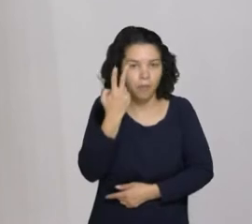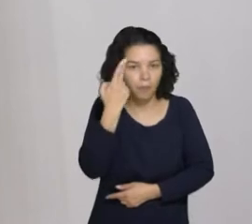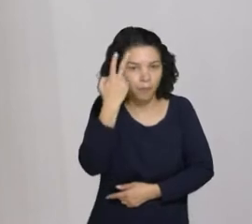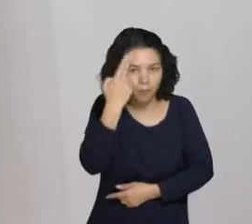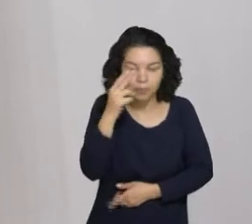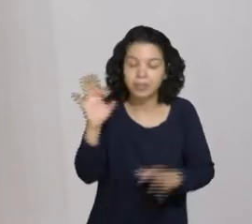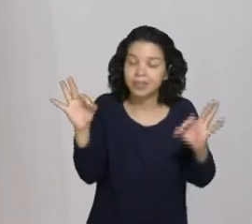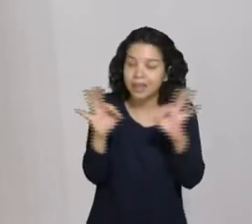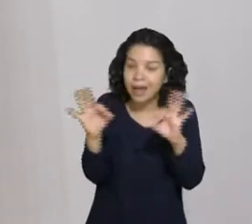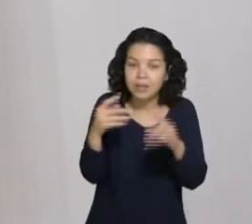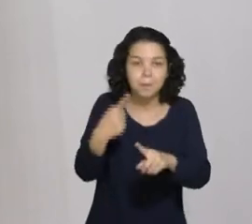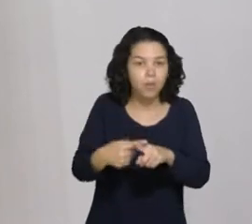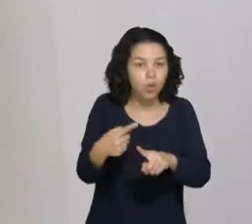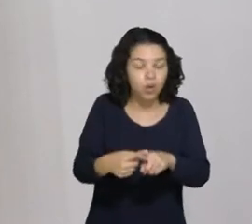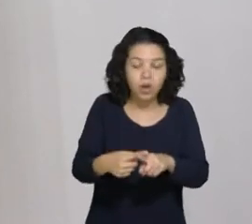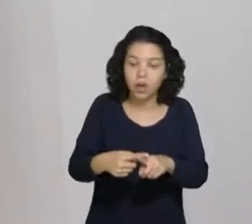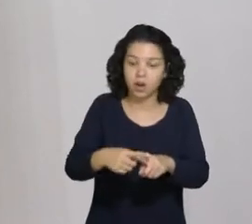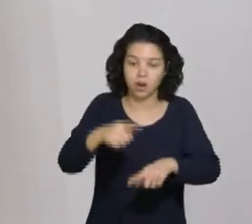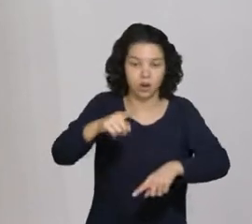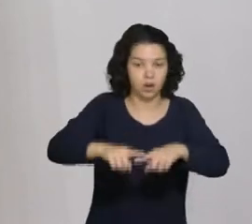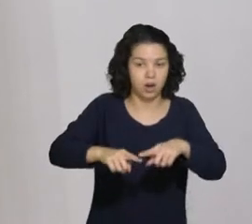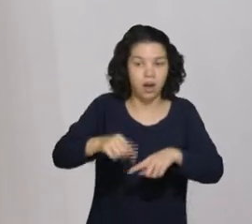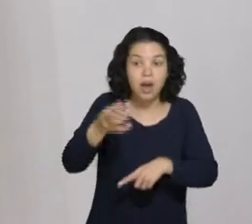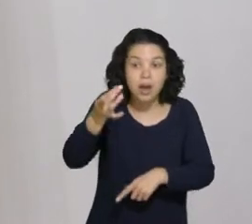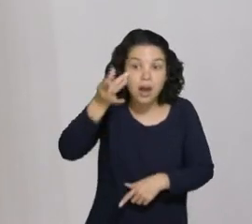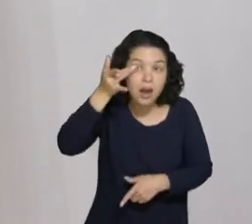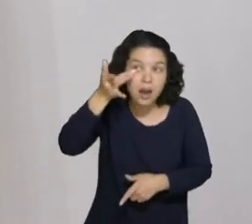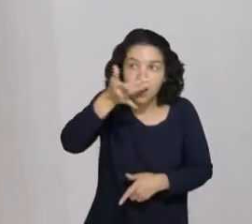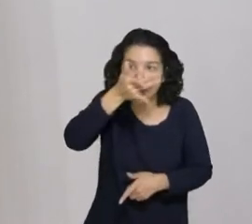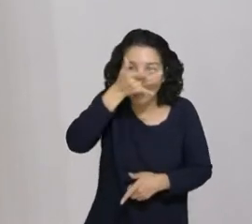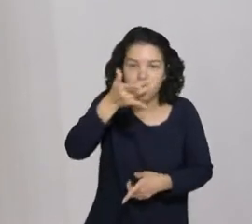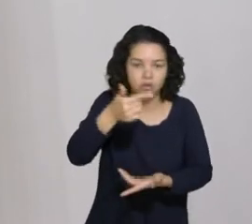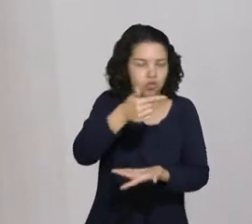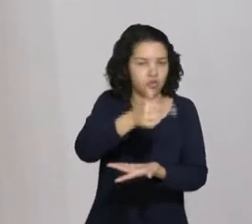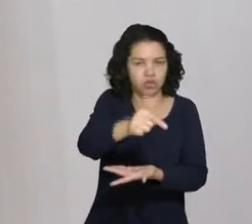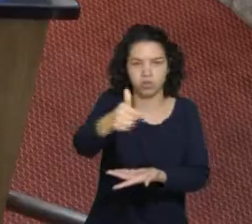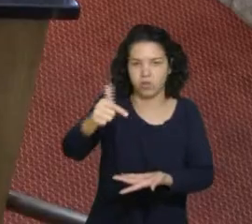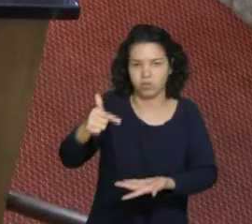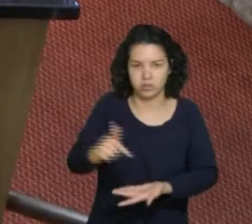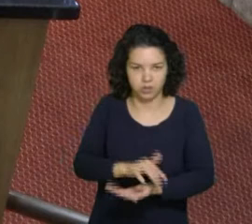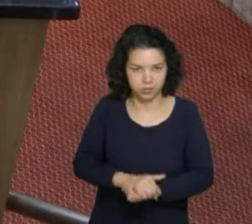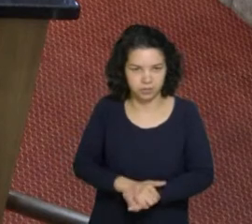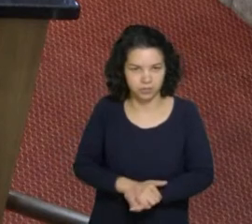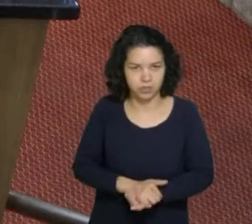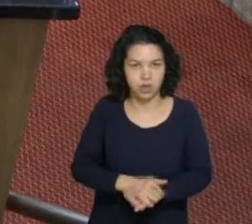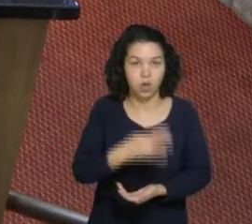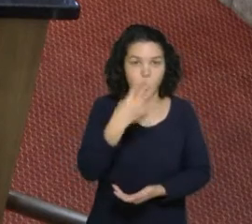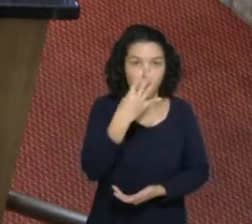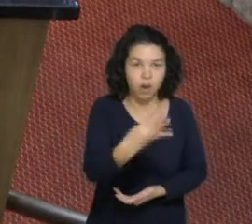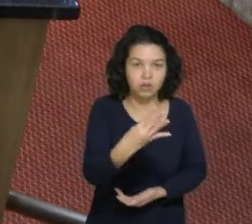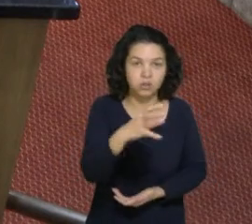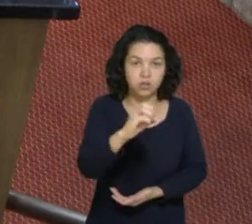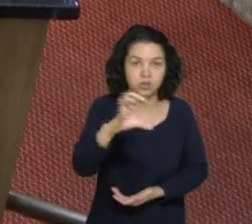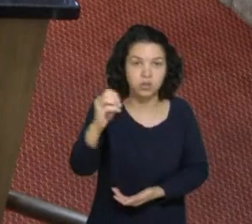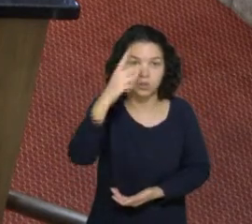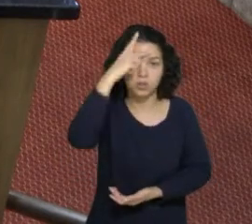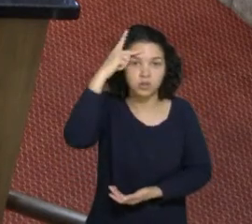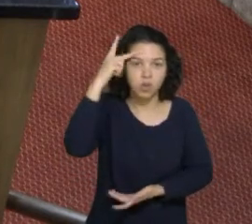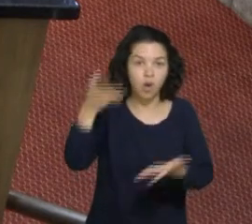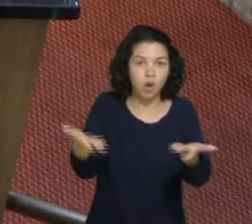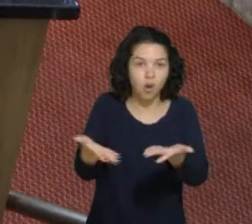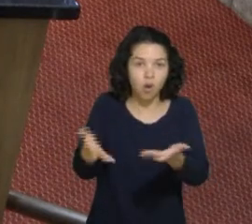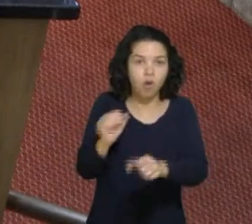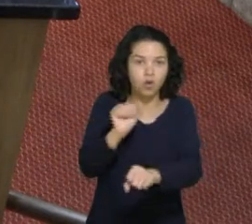Porque nós não temos lentes na nossa rede hospitalar são 400 pessoas hoje que estão esperando